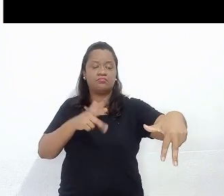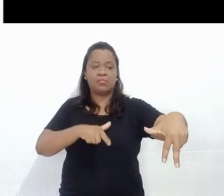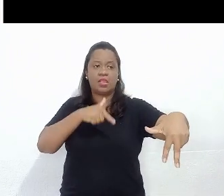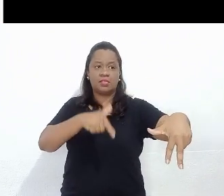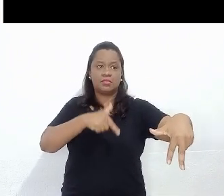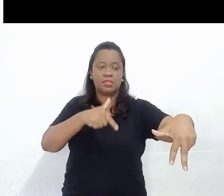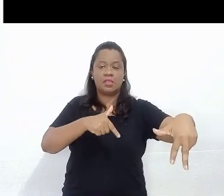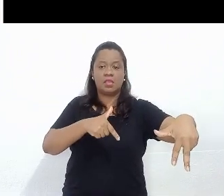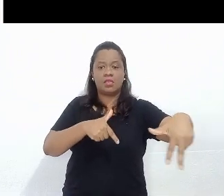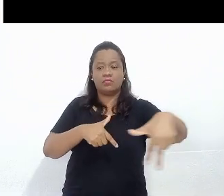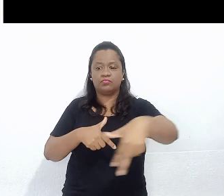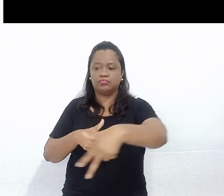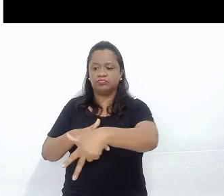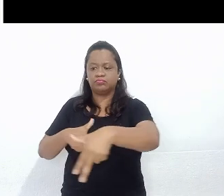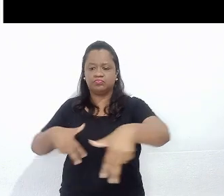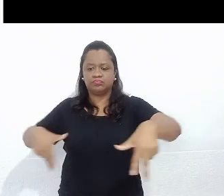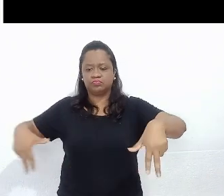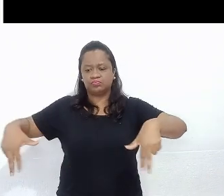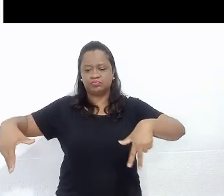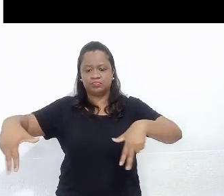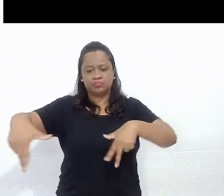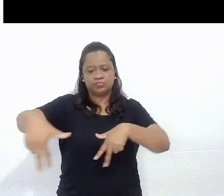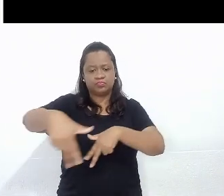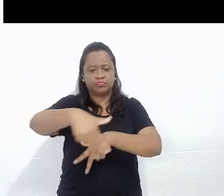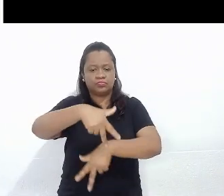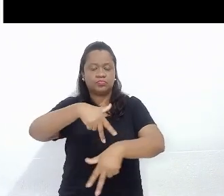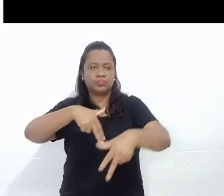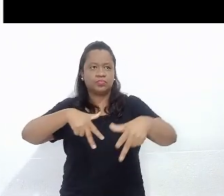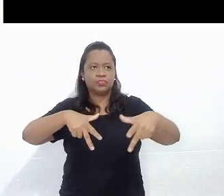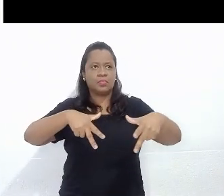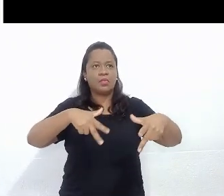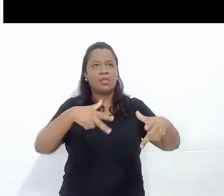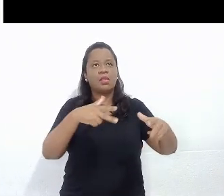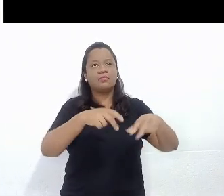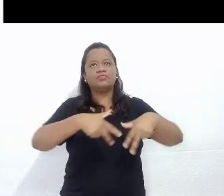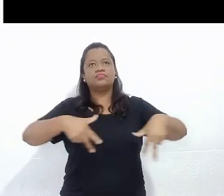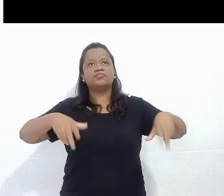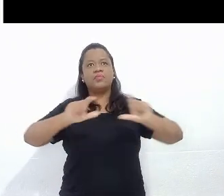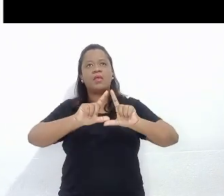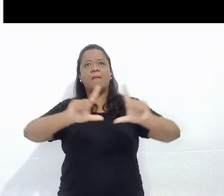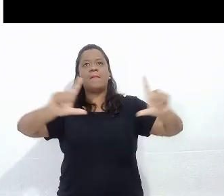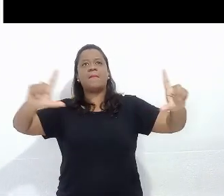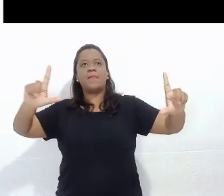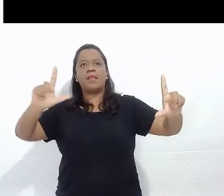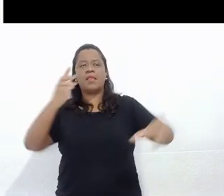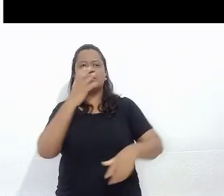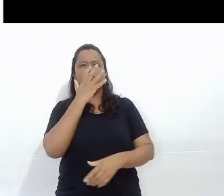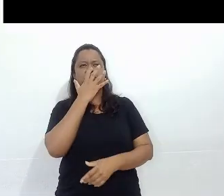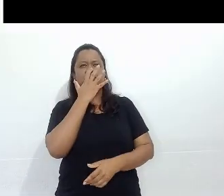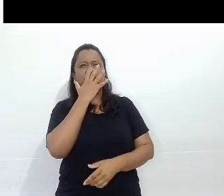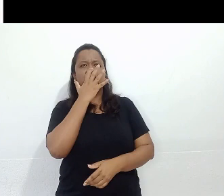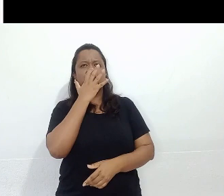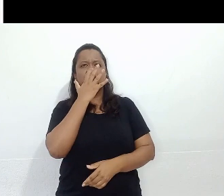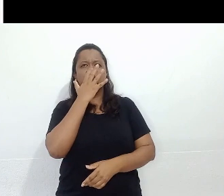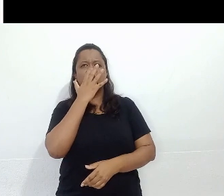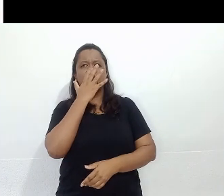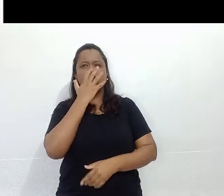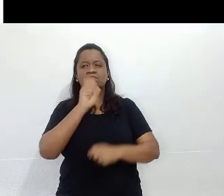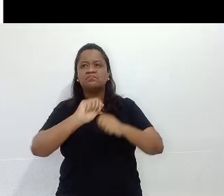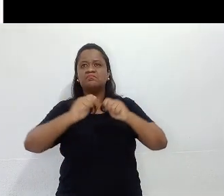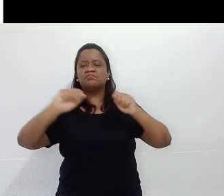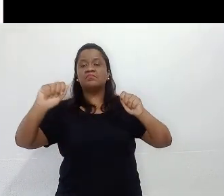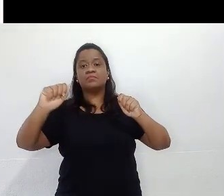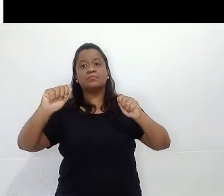na movimentação das pessoas em cena, naquela contemplação maior, né, do visual que você está colocando ali.